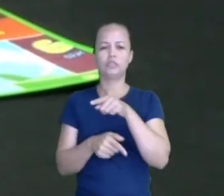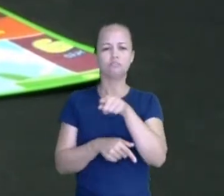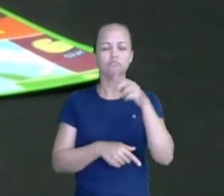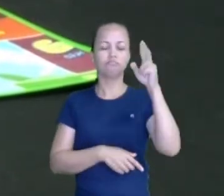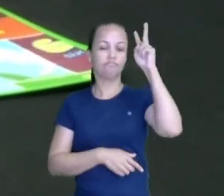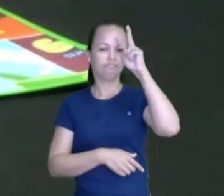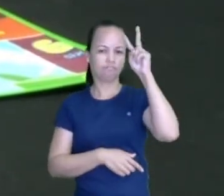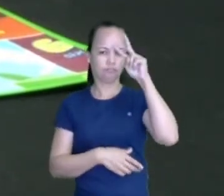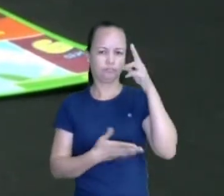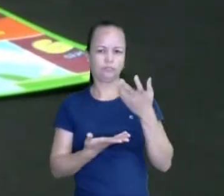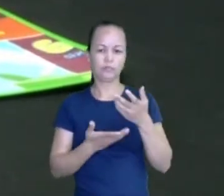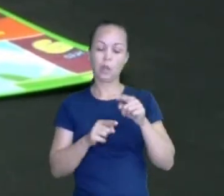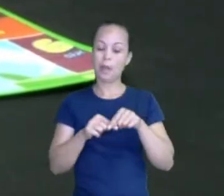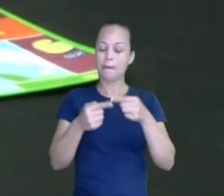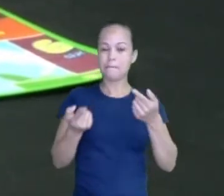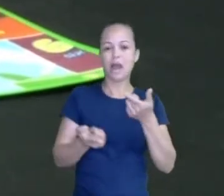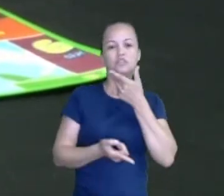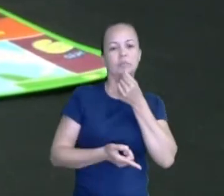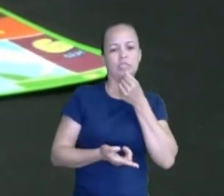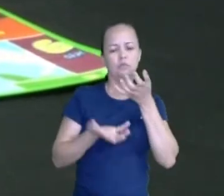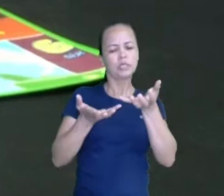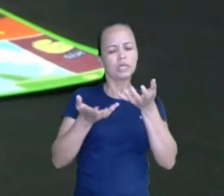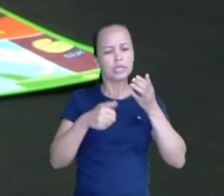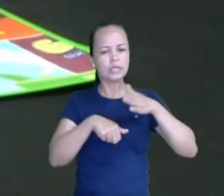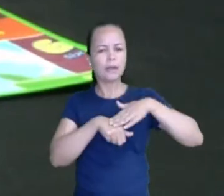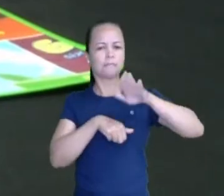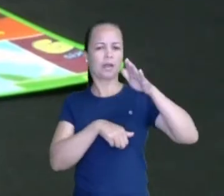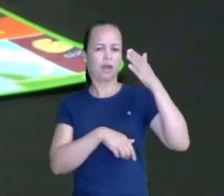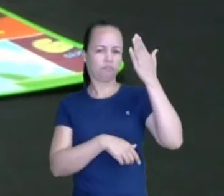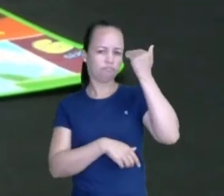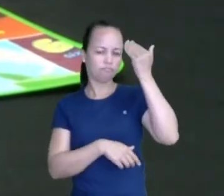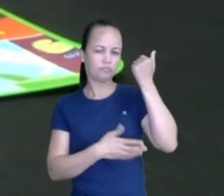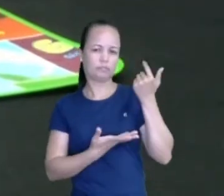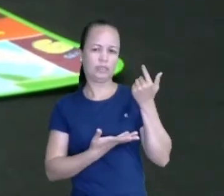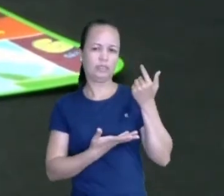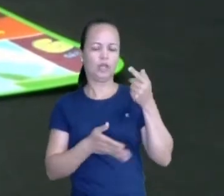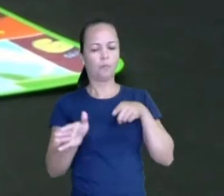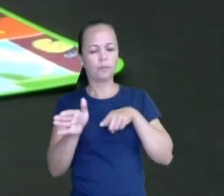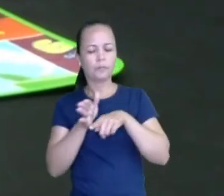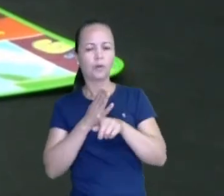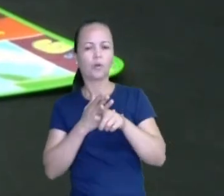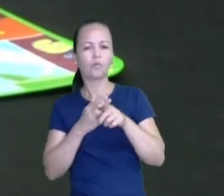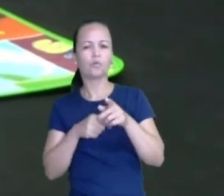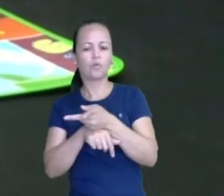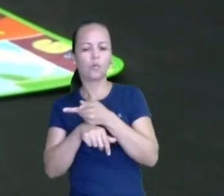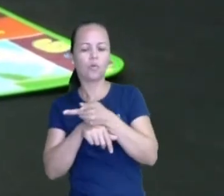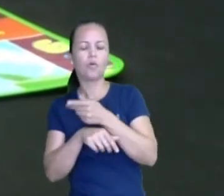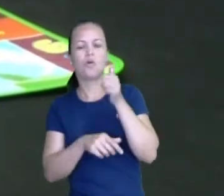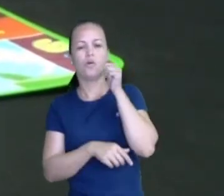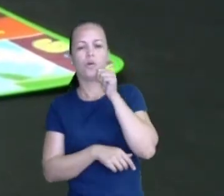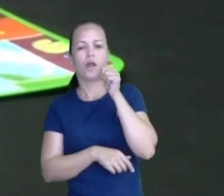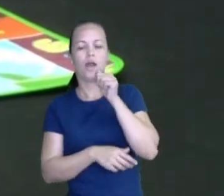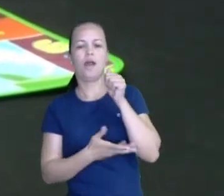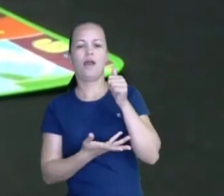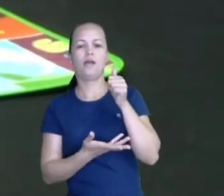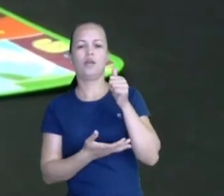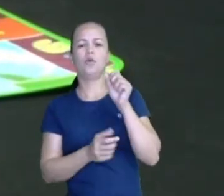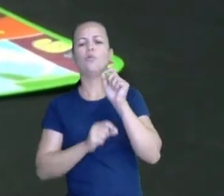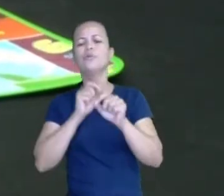Então, ele procurou a senhora Silvano, que tocava piano. O que é uma memória?